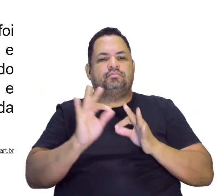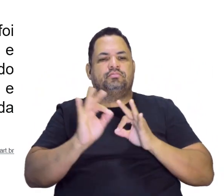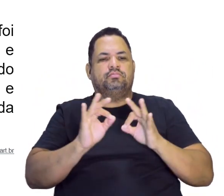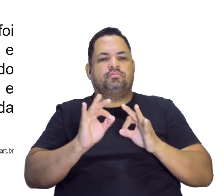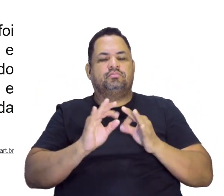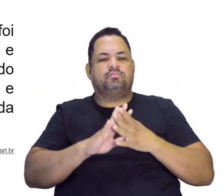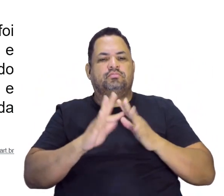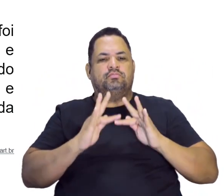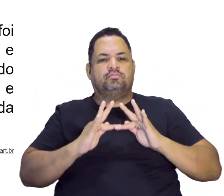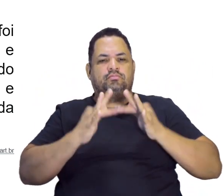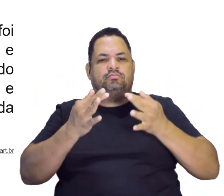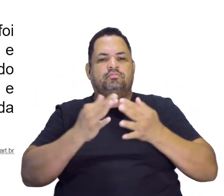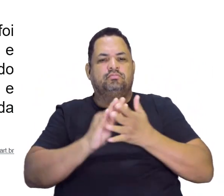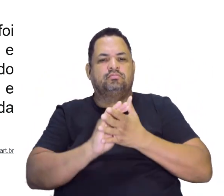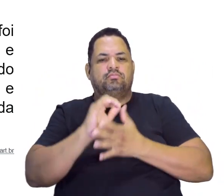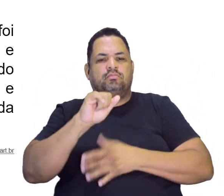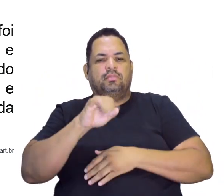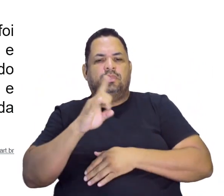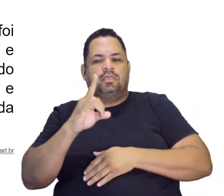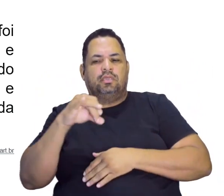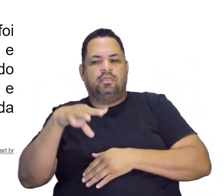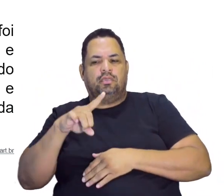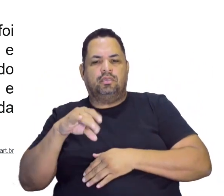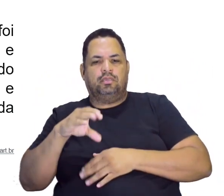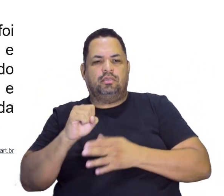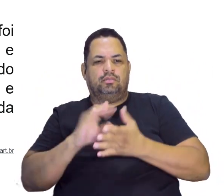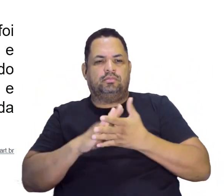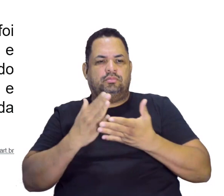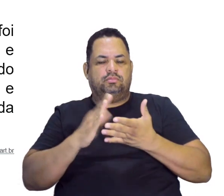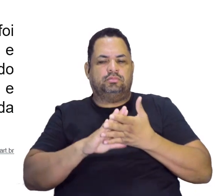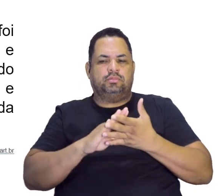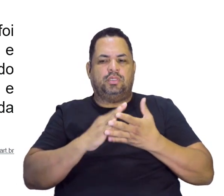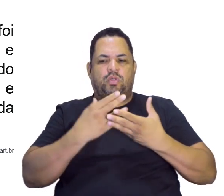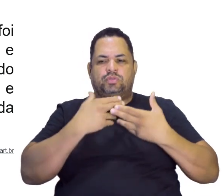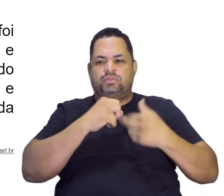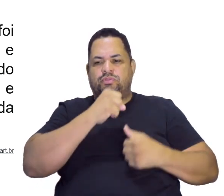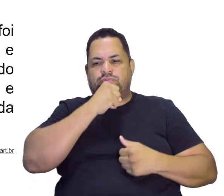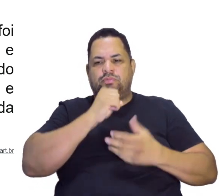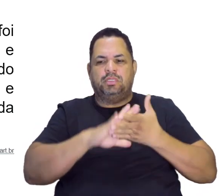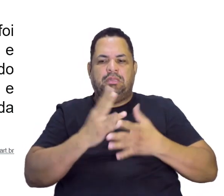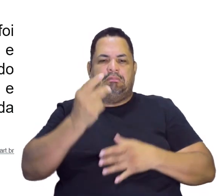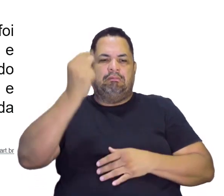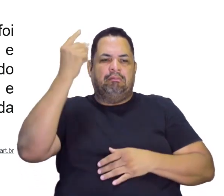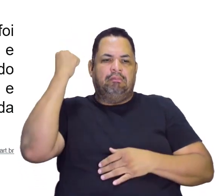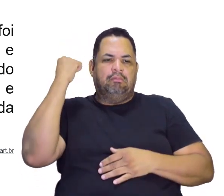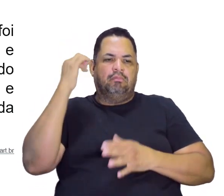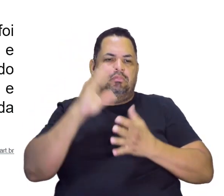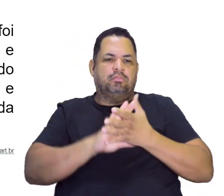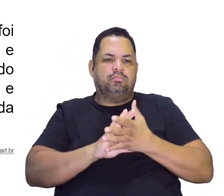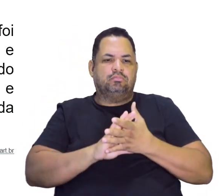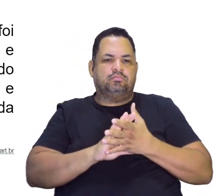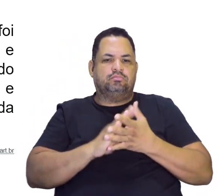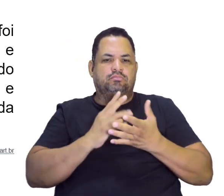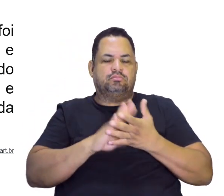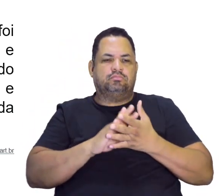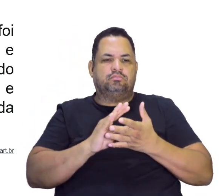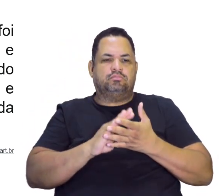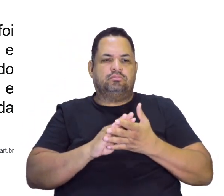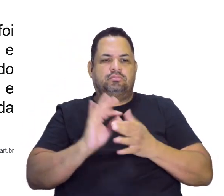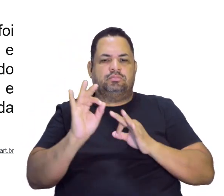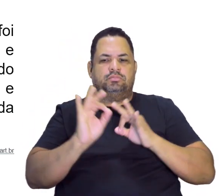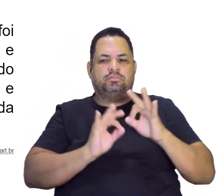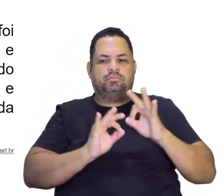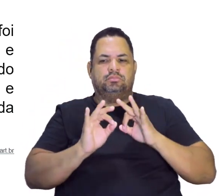Manifesto o fim dos arcaísmos das coisas velhas e passadas e da erudição da língua